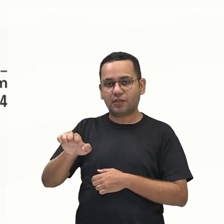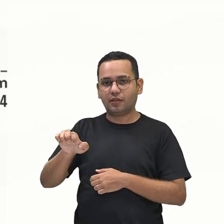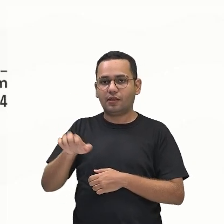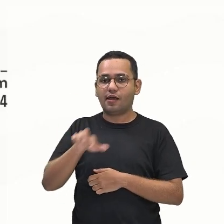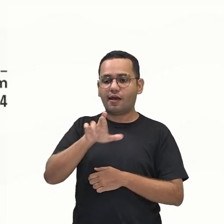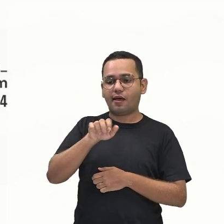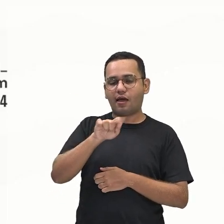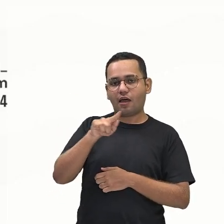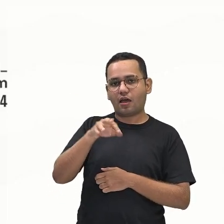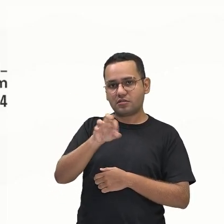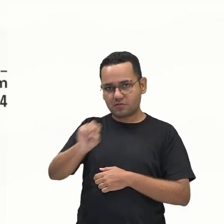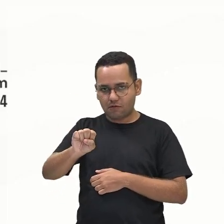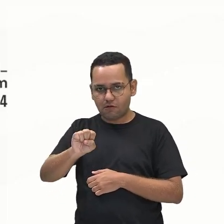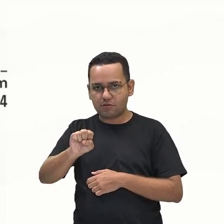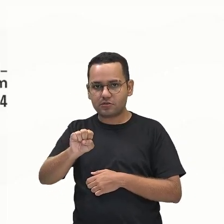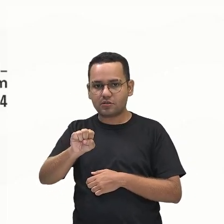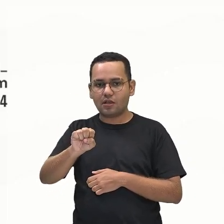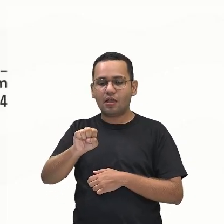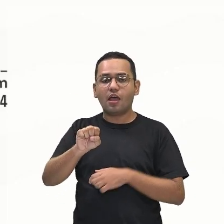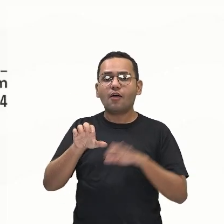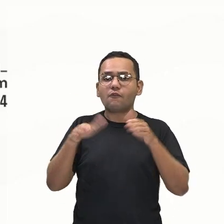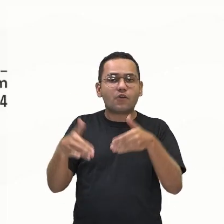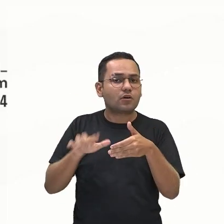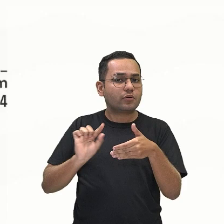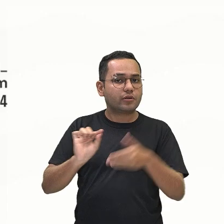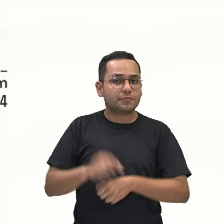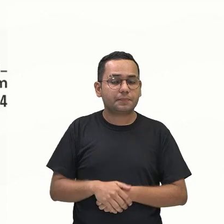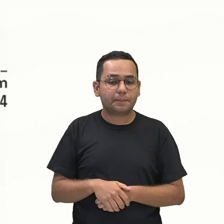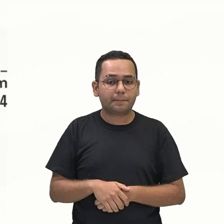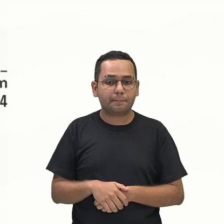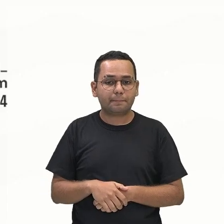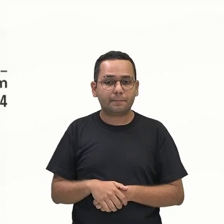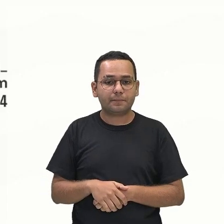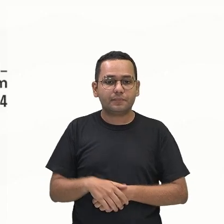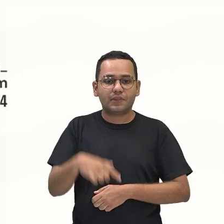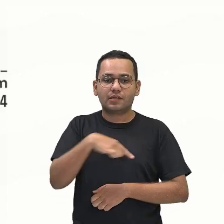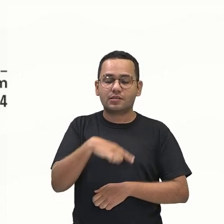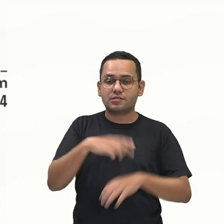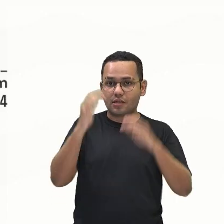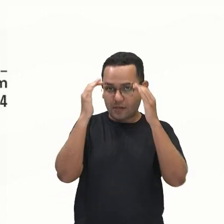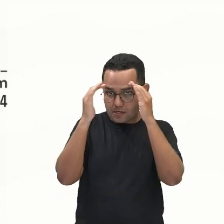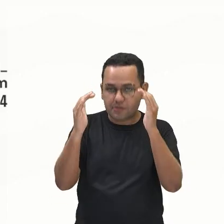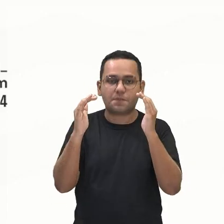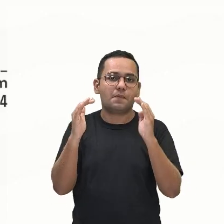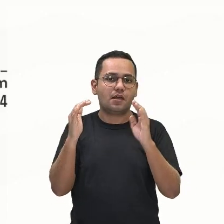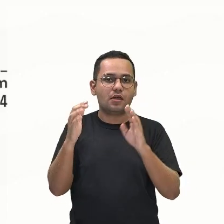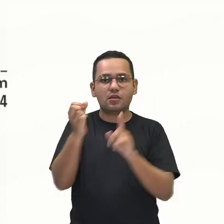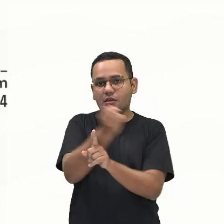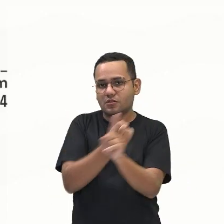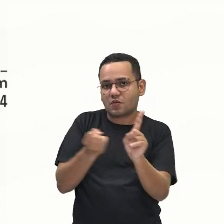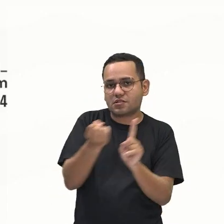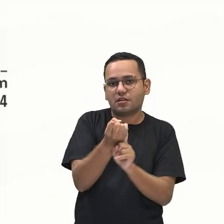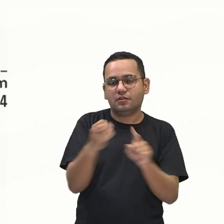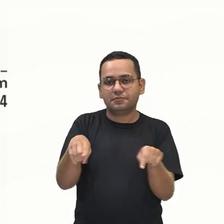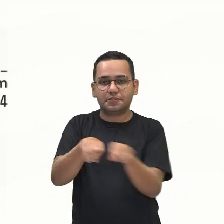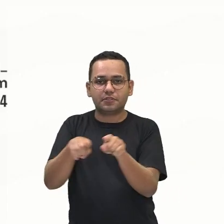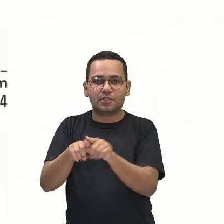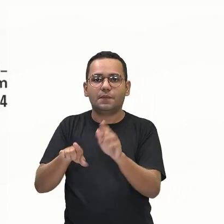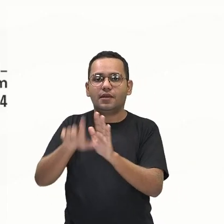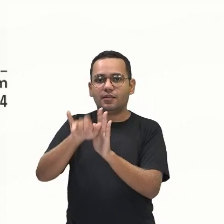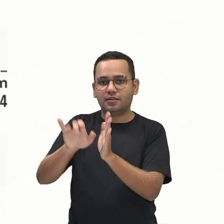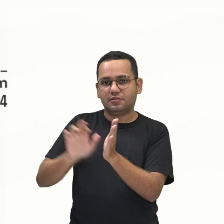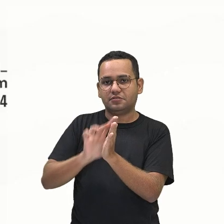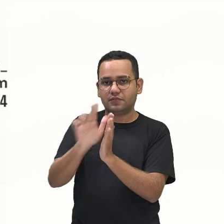Não é qualquer razão, é a razão aí que diz respeito tanto à sociedade quanto às leis.